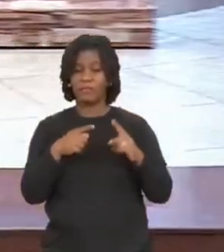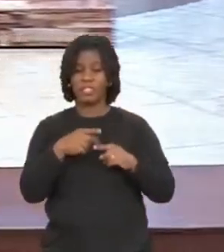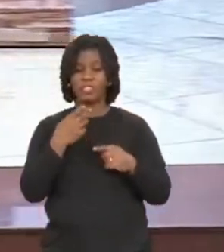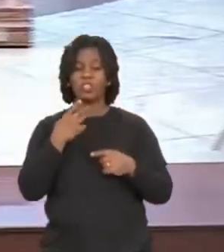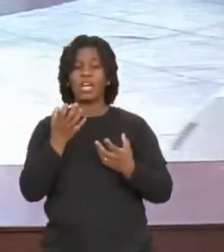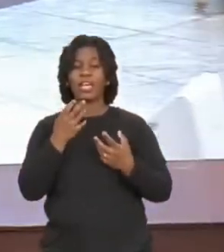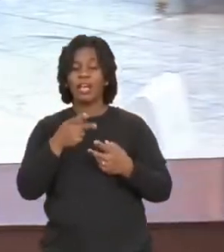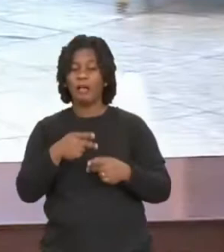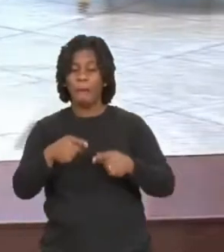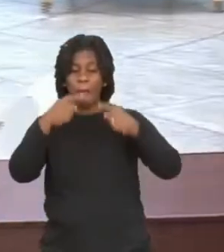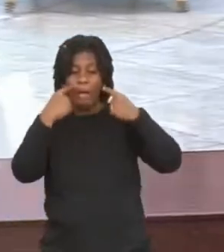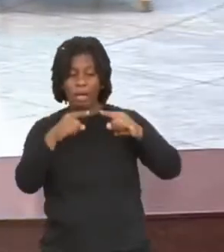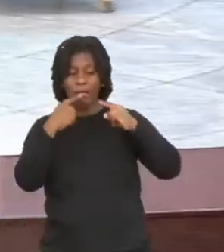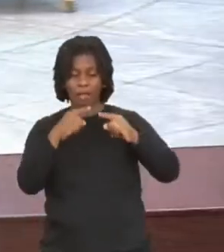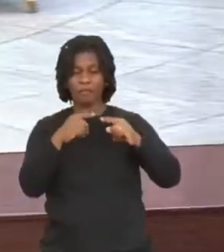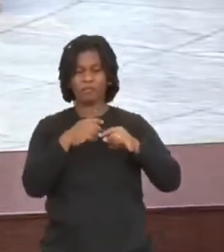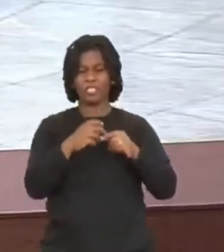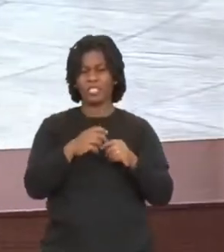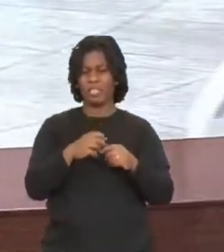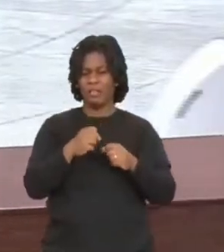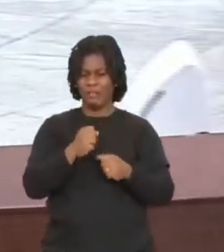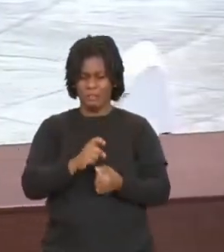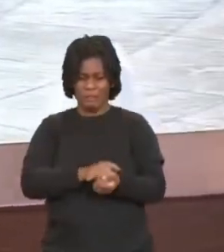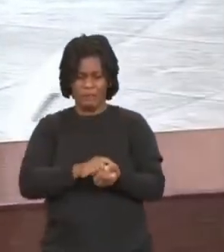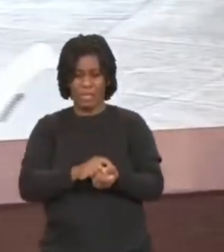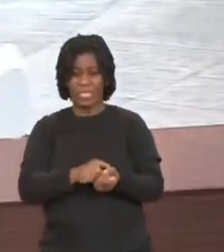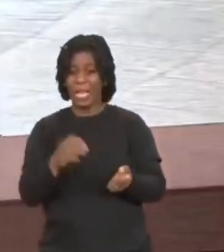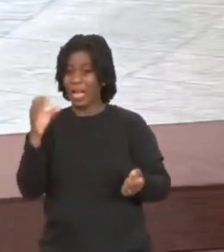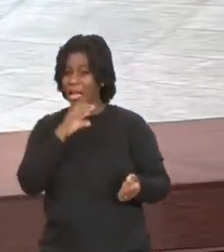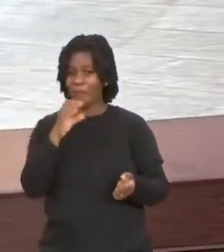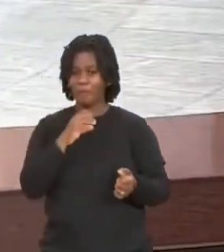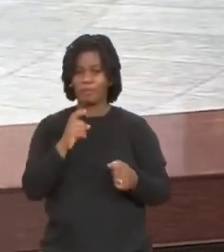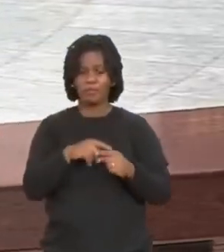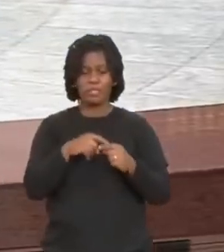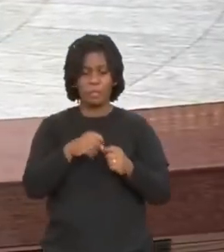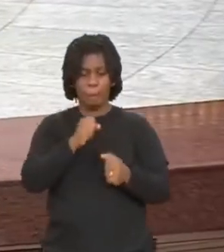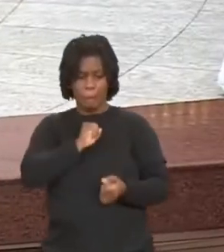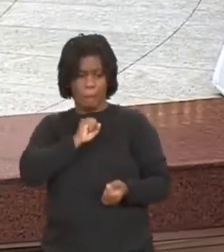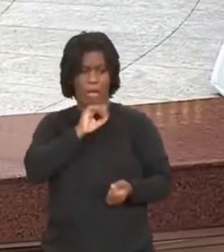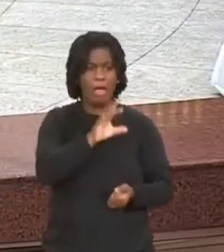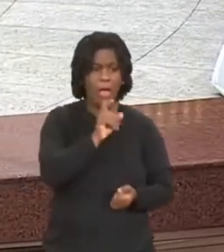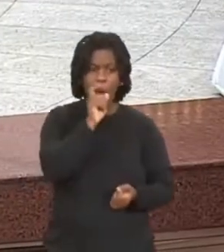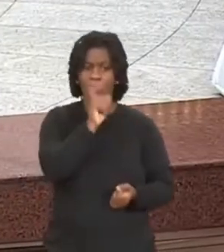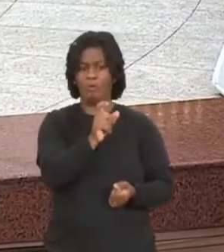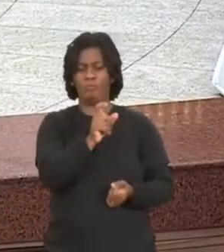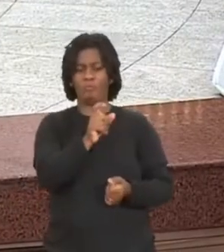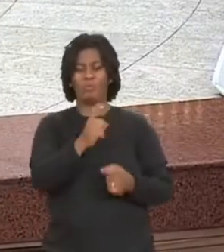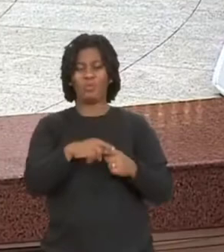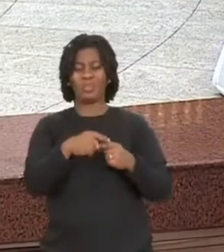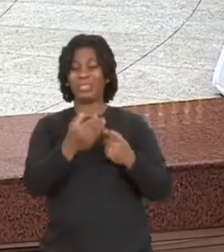gatos, você solta seu zoológico. Sabe por quê? Porque o zoológico está dentro de você.